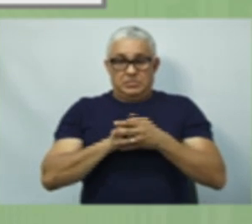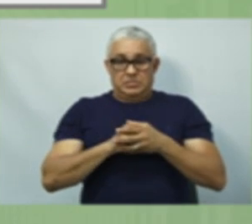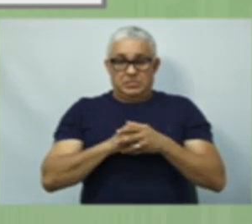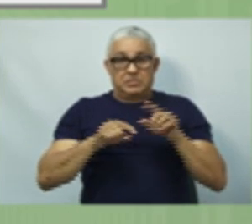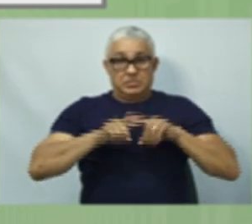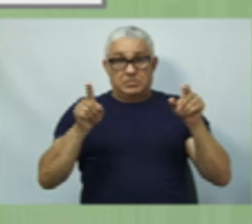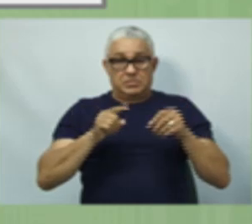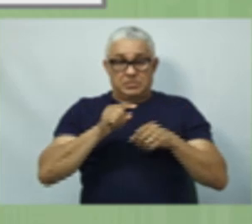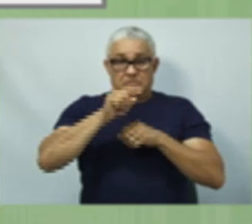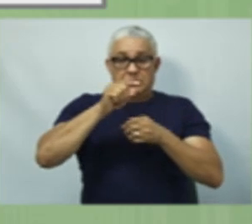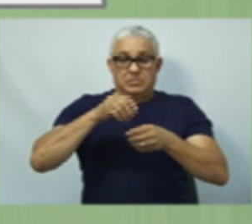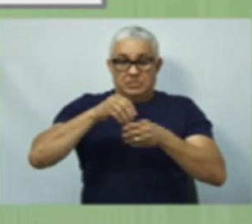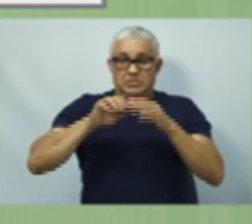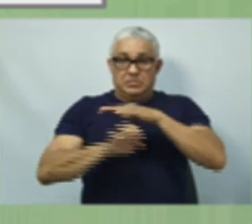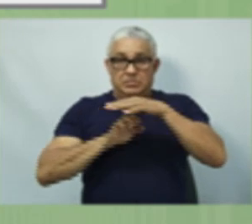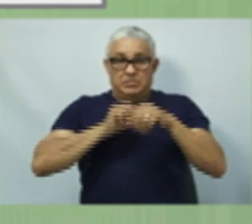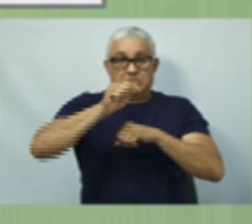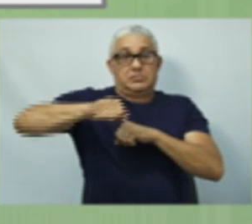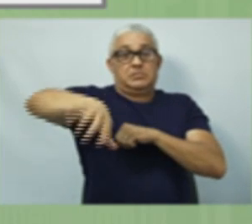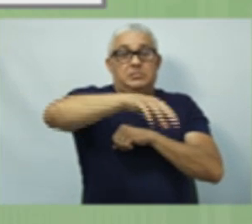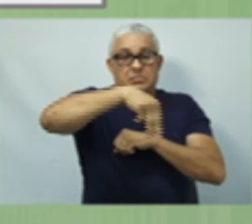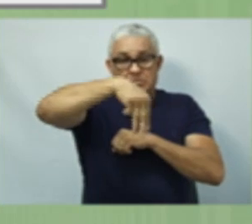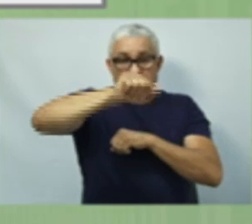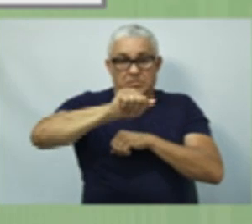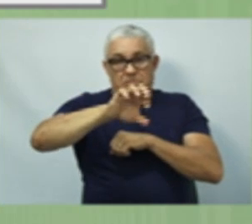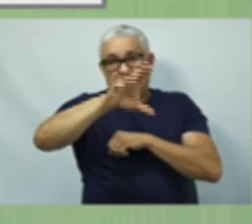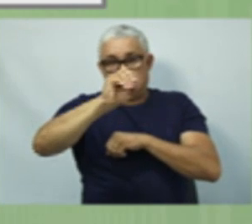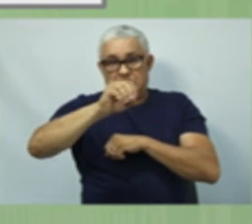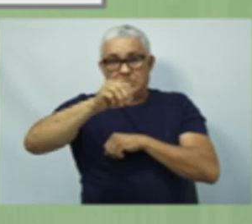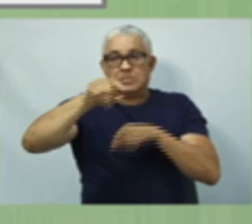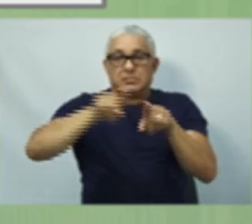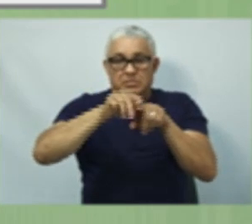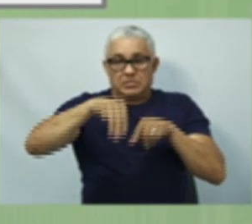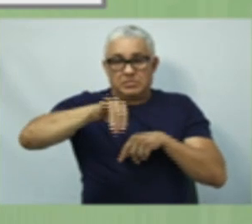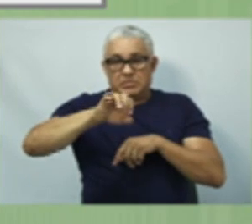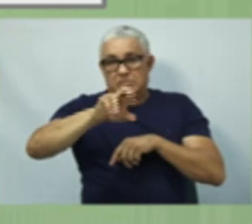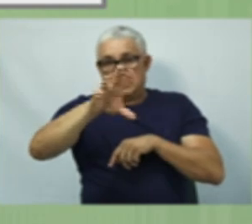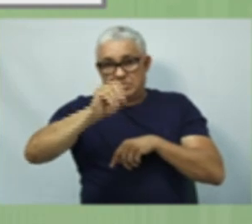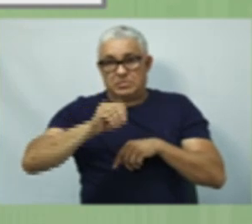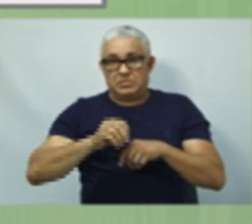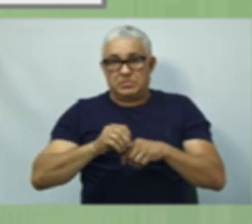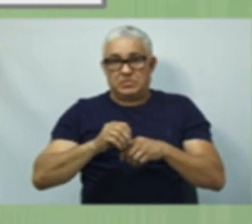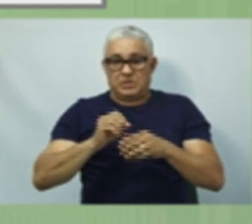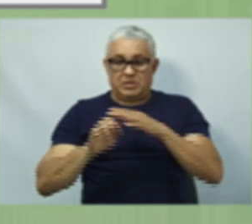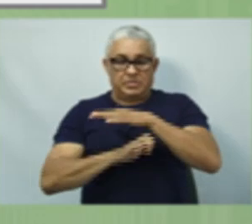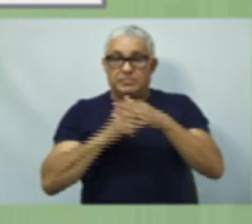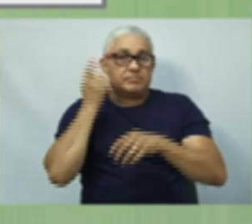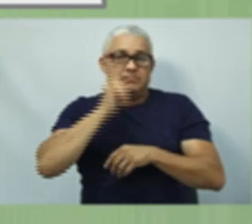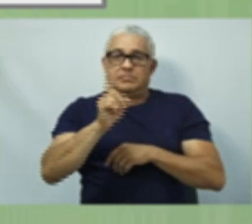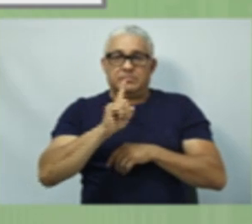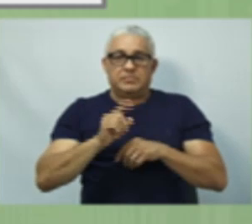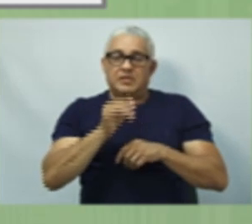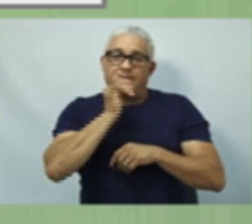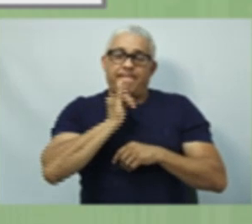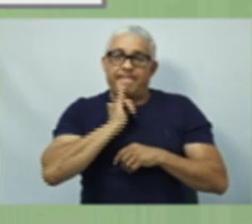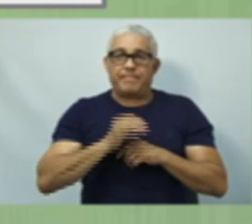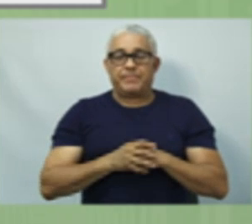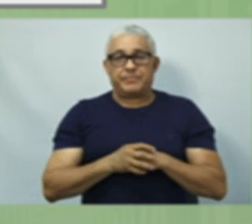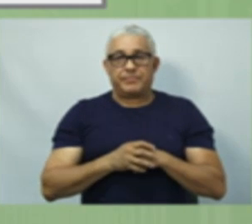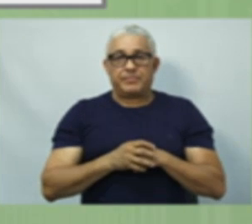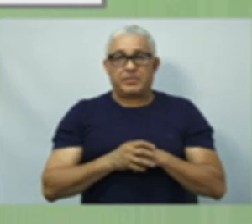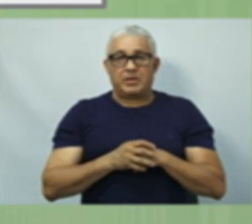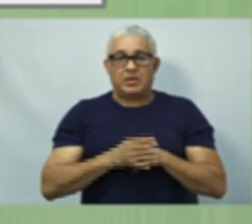o ambiente que está relacionado ao macroambiente e o microambiente, a organização não consegue. Mas, por exemplo,